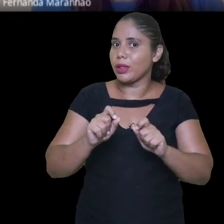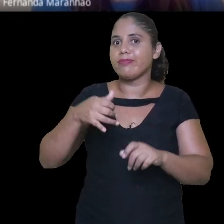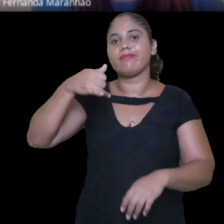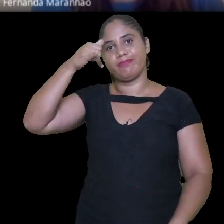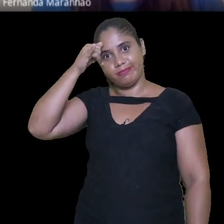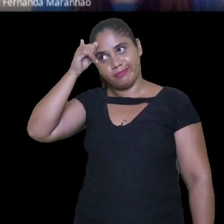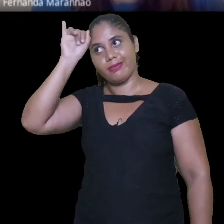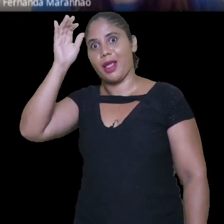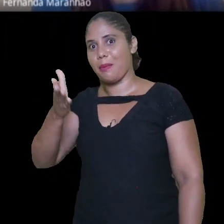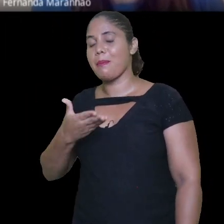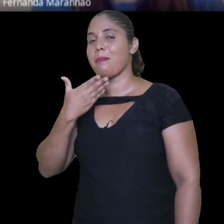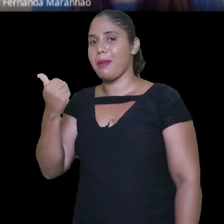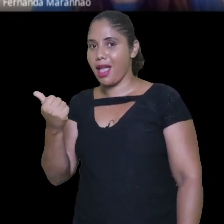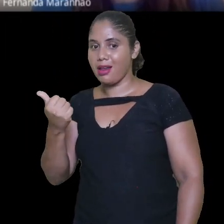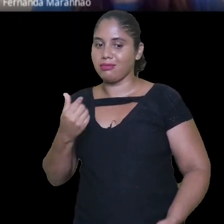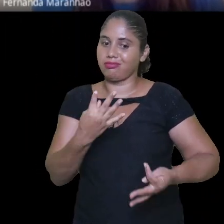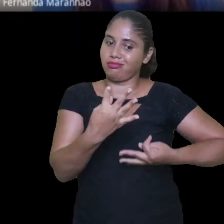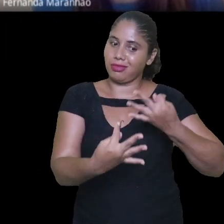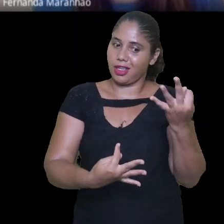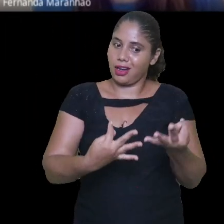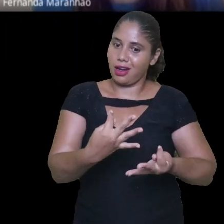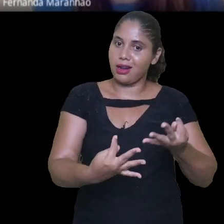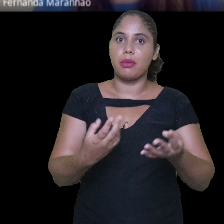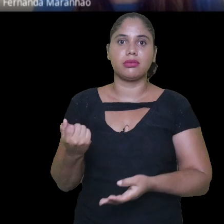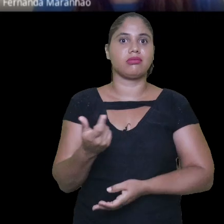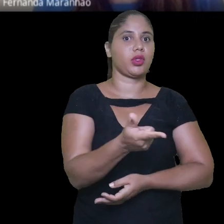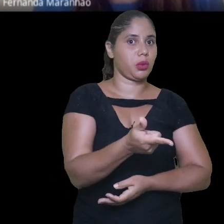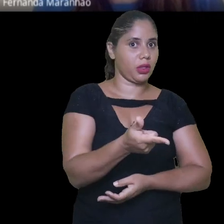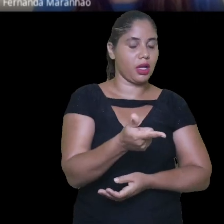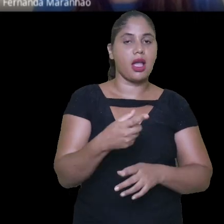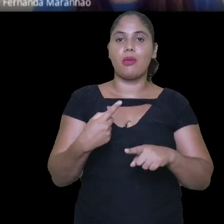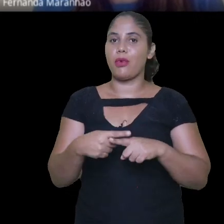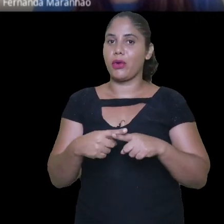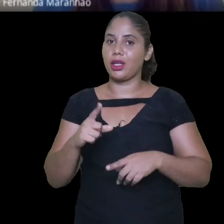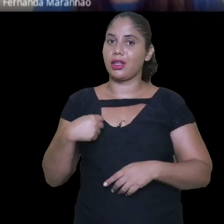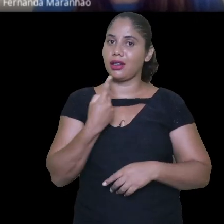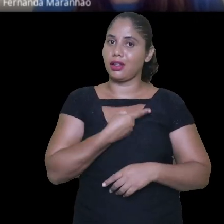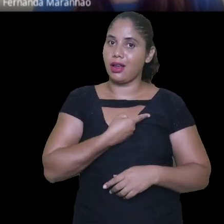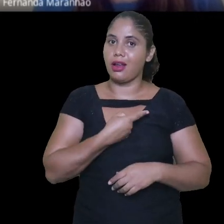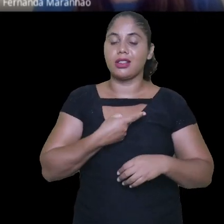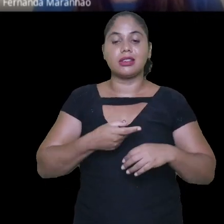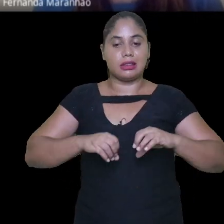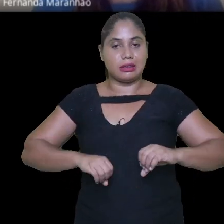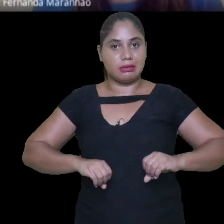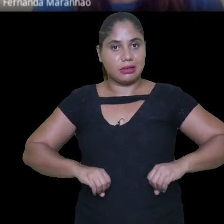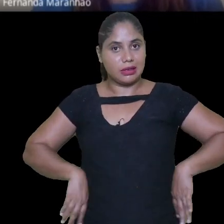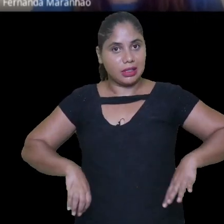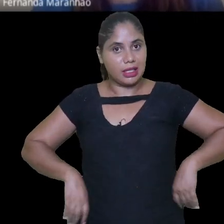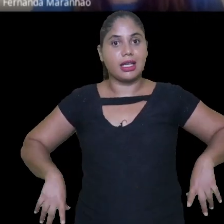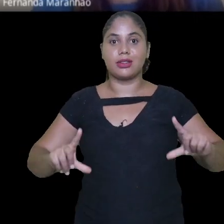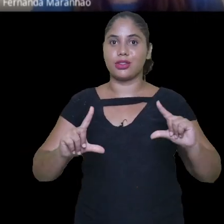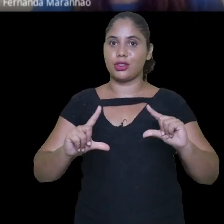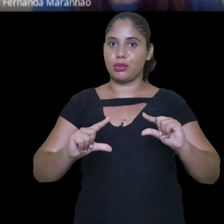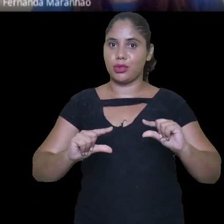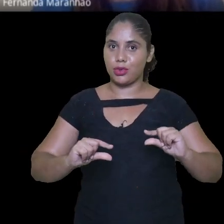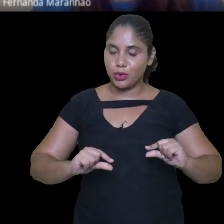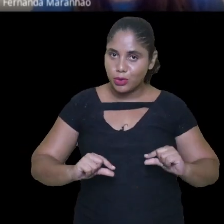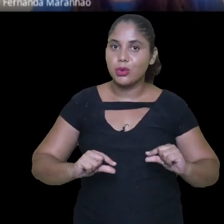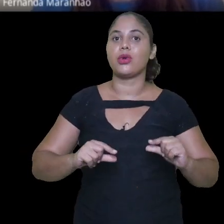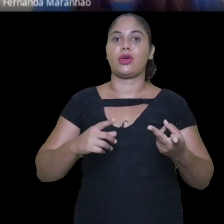gente tem menos gastos, né? É bem mais custo efetivo fazer a prevenção, a gente tem menos impacto a longo